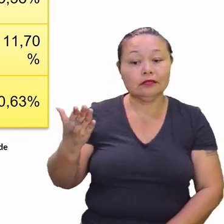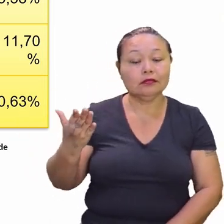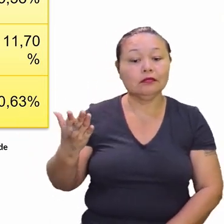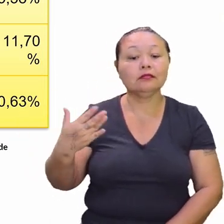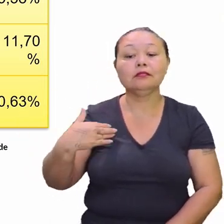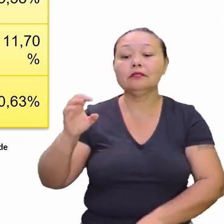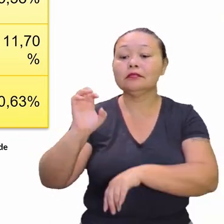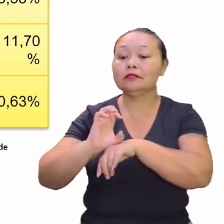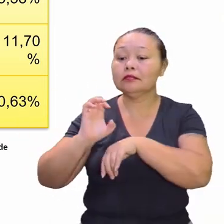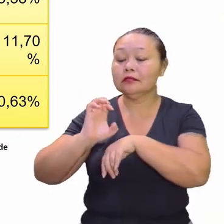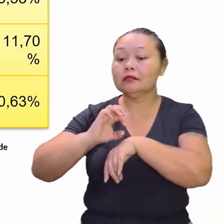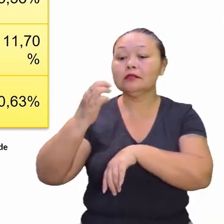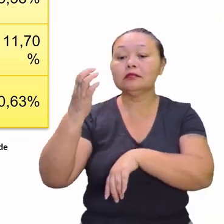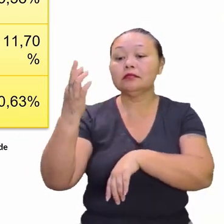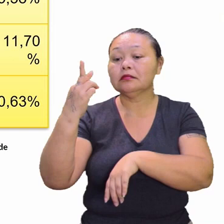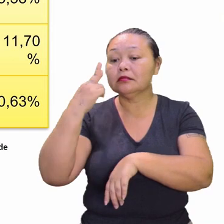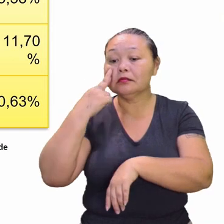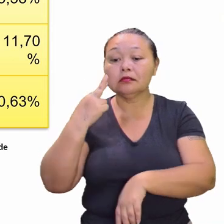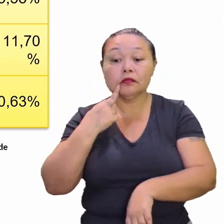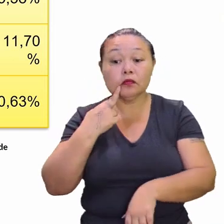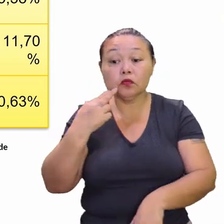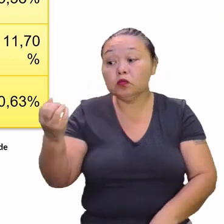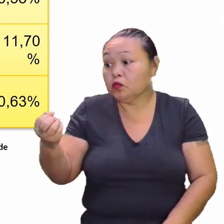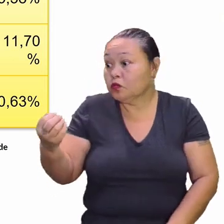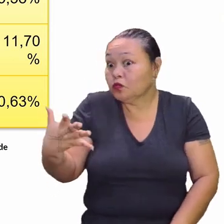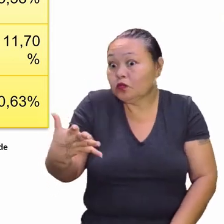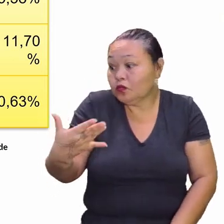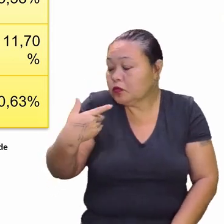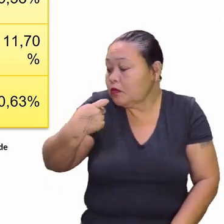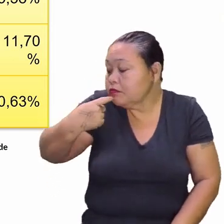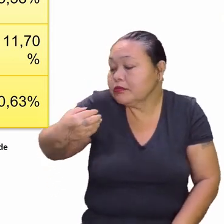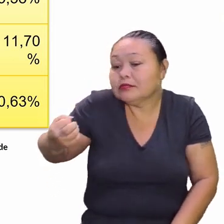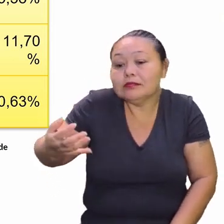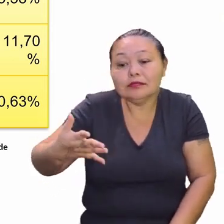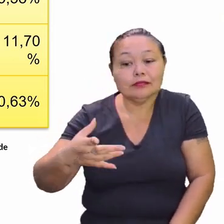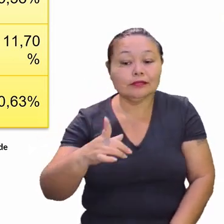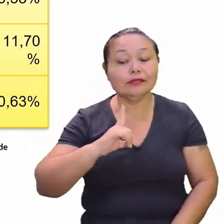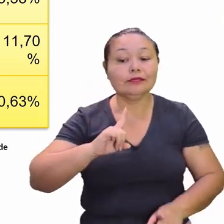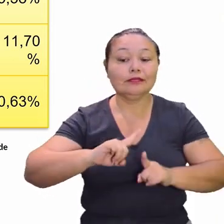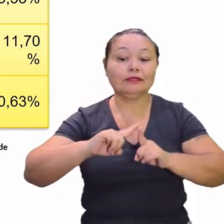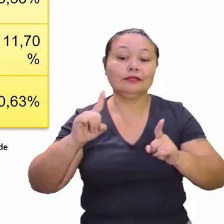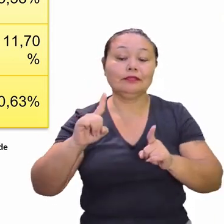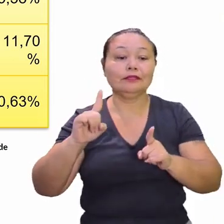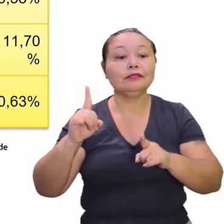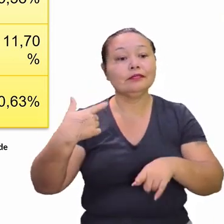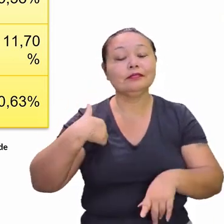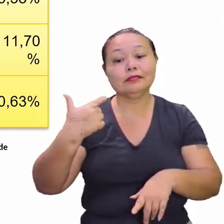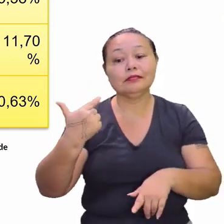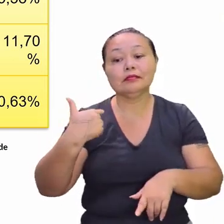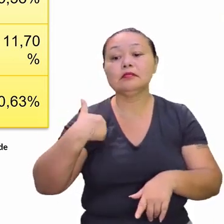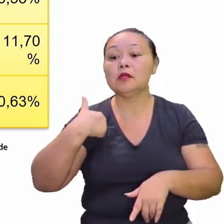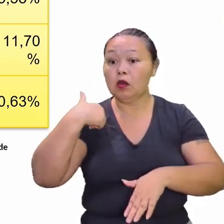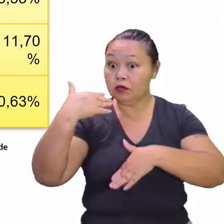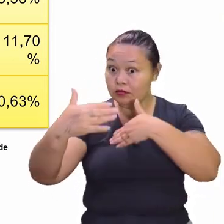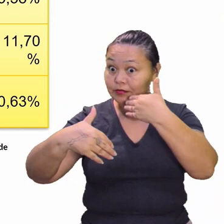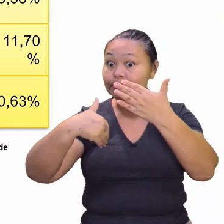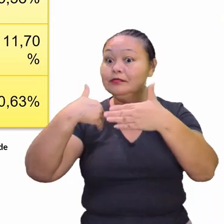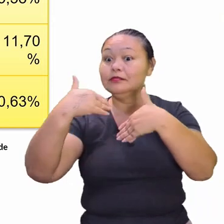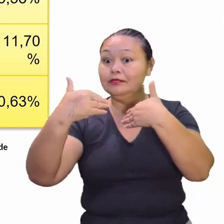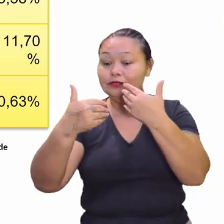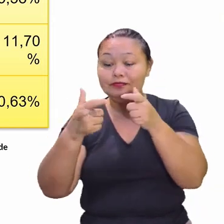Obviamente, Rondônia é um estado novo, Rogério. É isso? No entanto, não deixa de ser